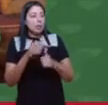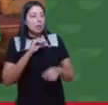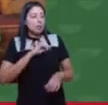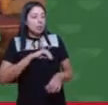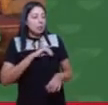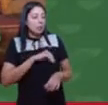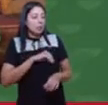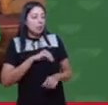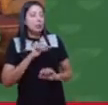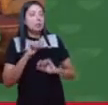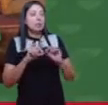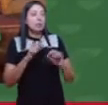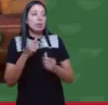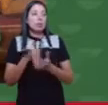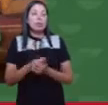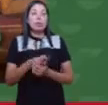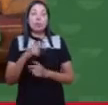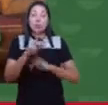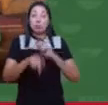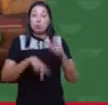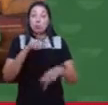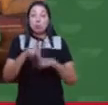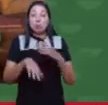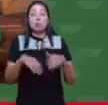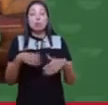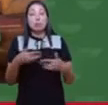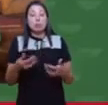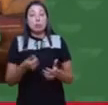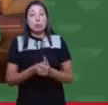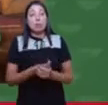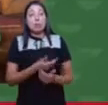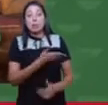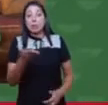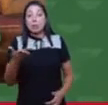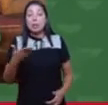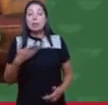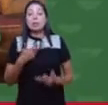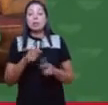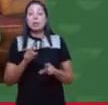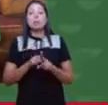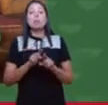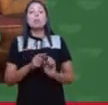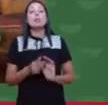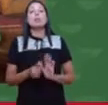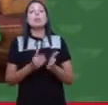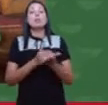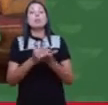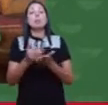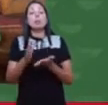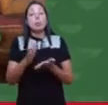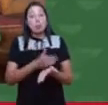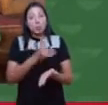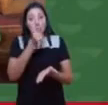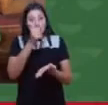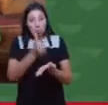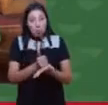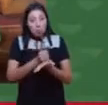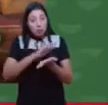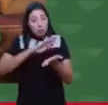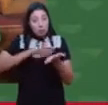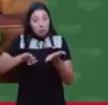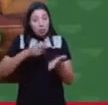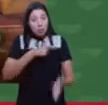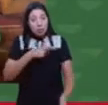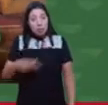renda da sua população. Essa interdição passou pelo golpe que retirou